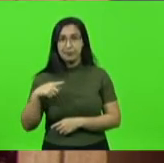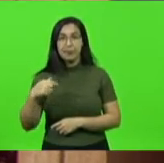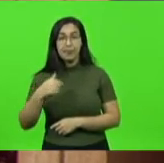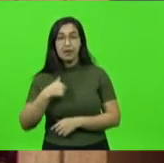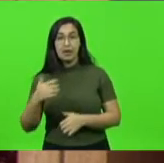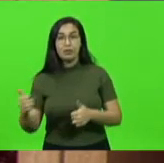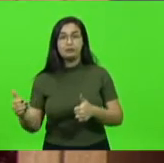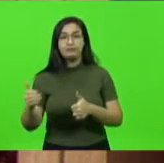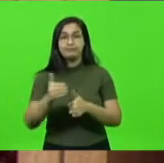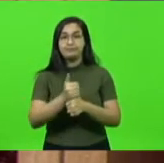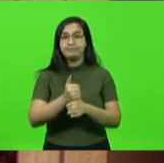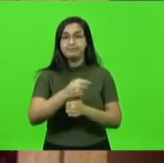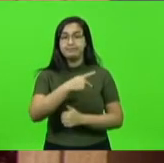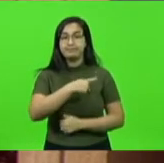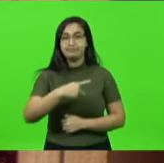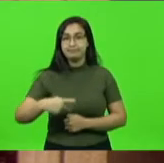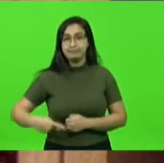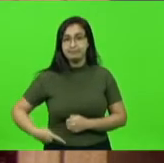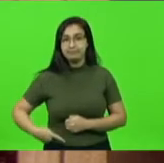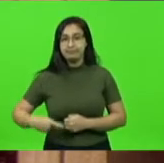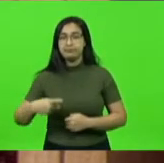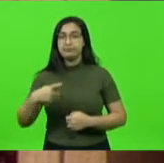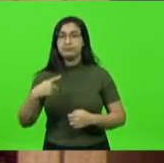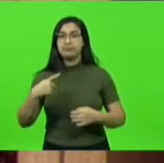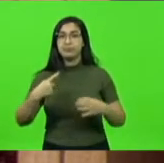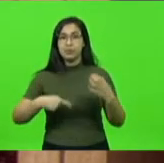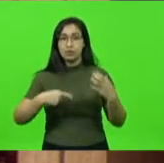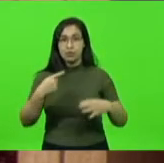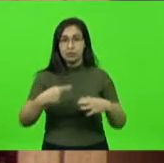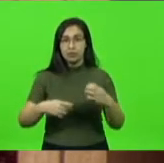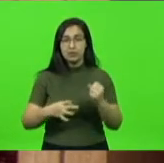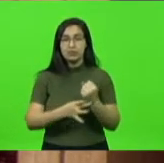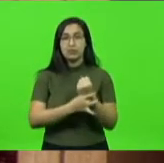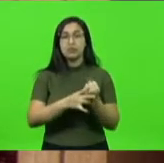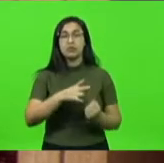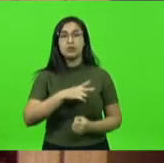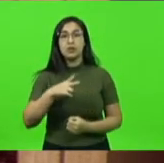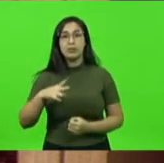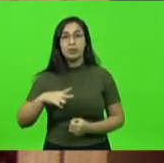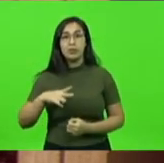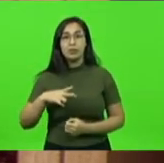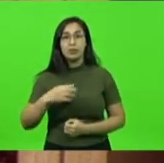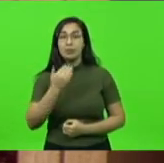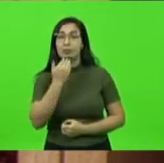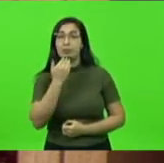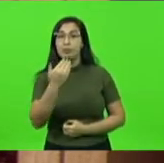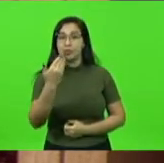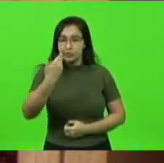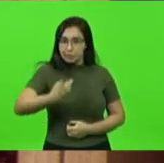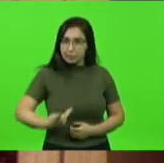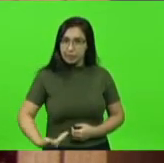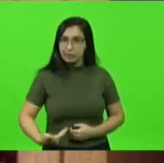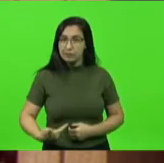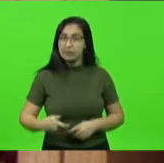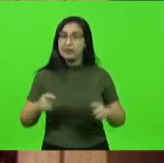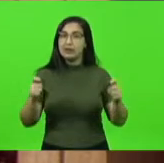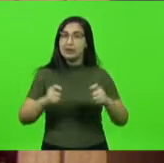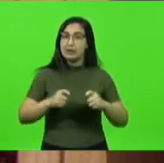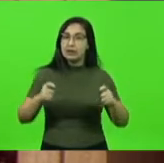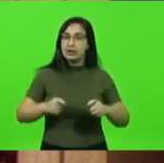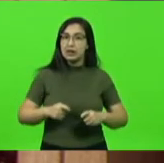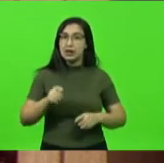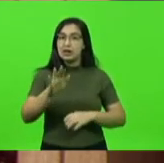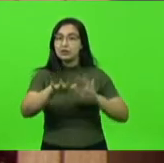a presidência da Comissão de Segurança Pública e me foi requerido a possibilidade de fazer uma